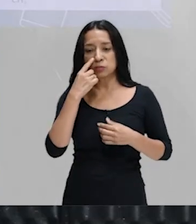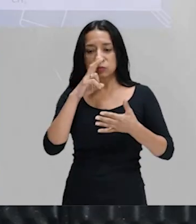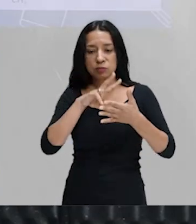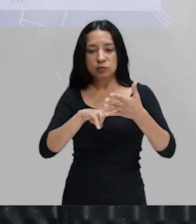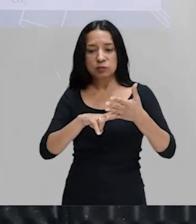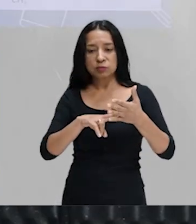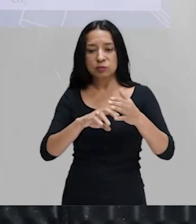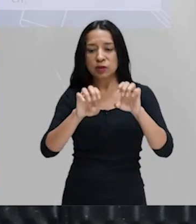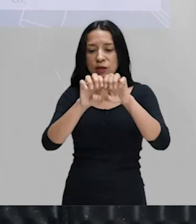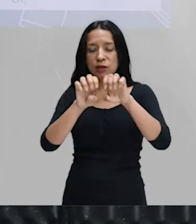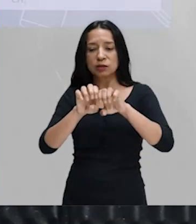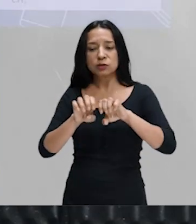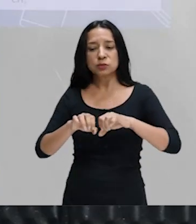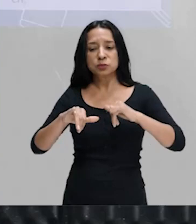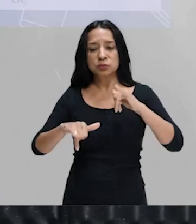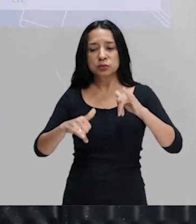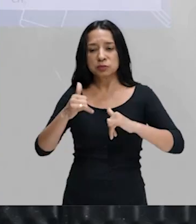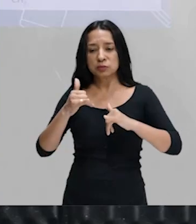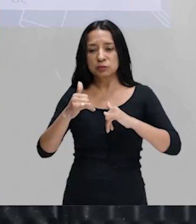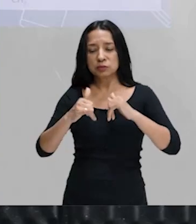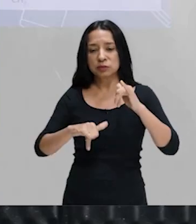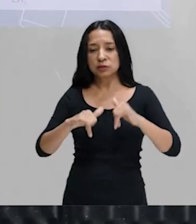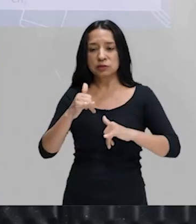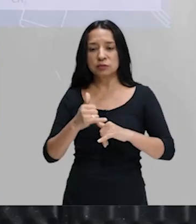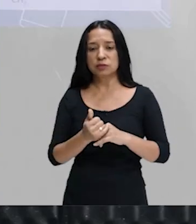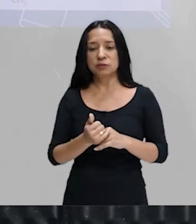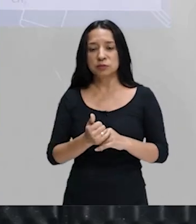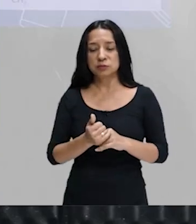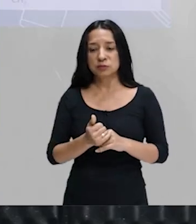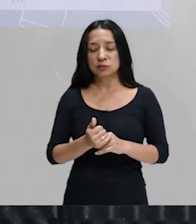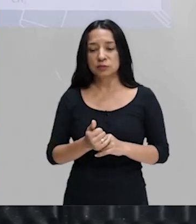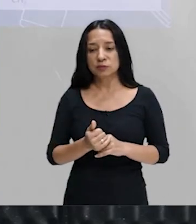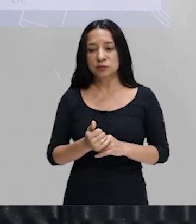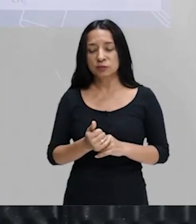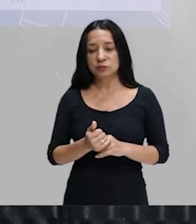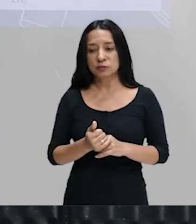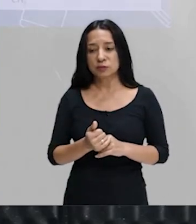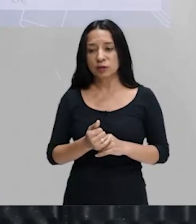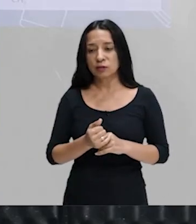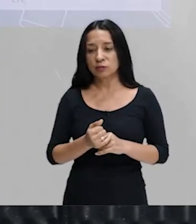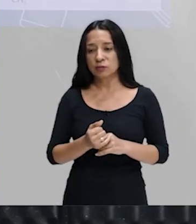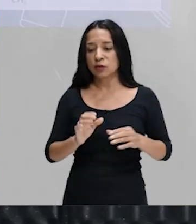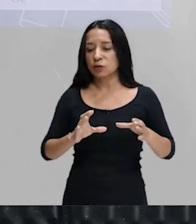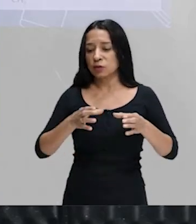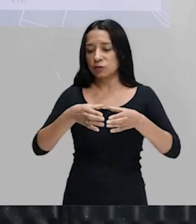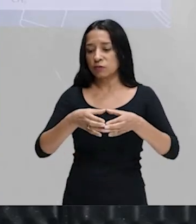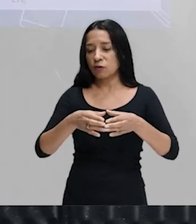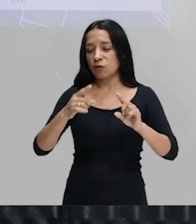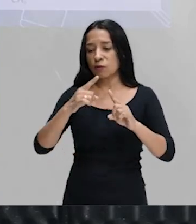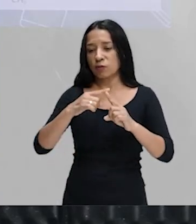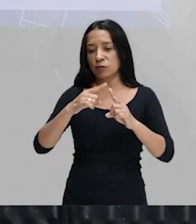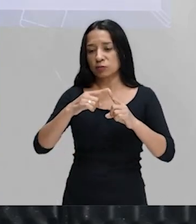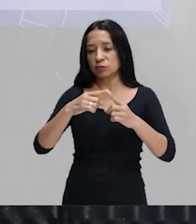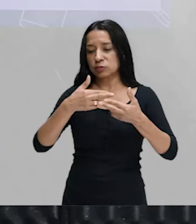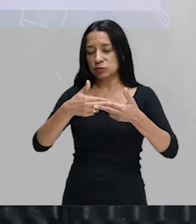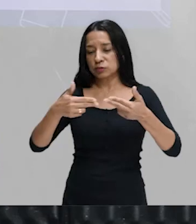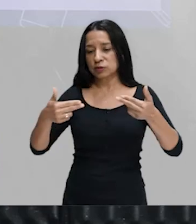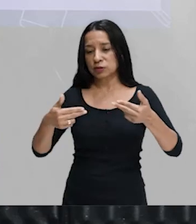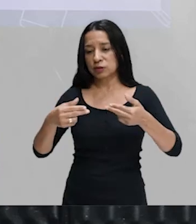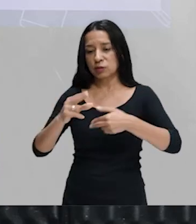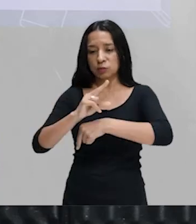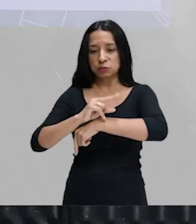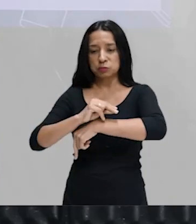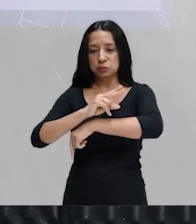química do polissacarídeo que forma esse tipo de material, a carapaça dos insetos, por